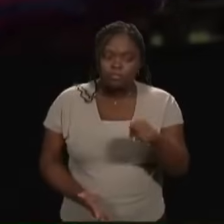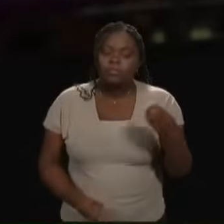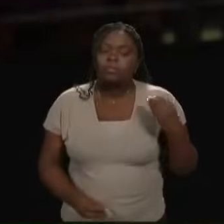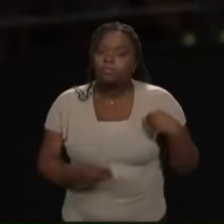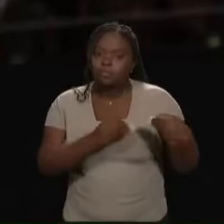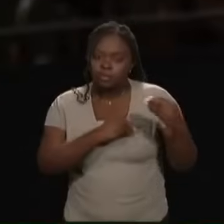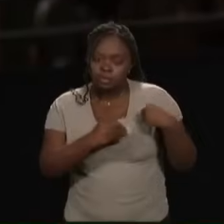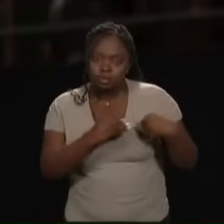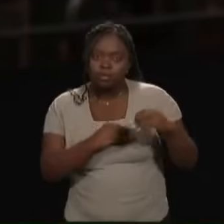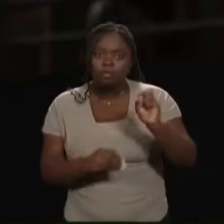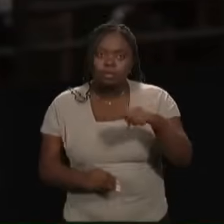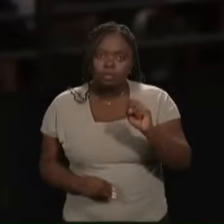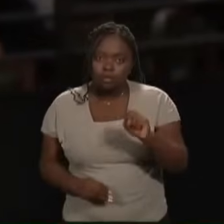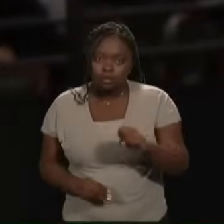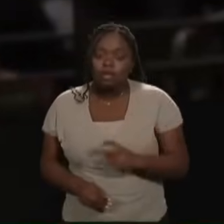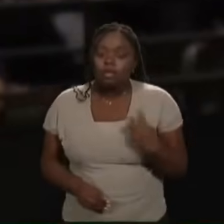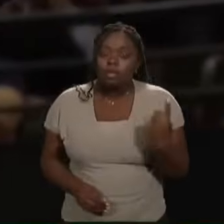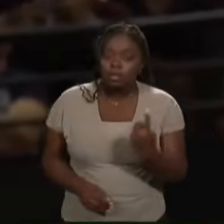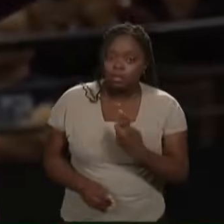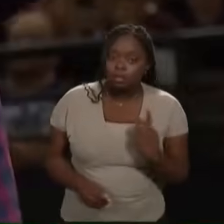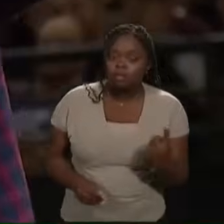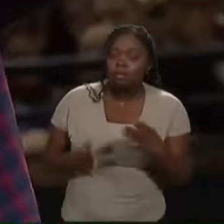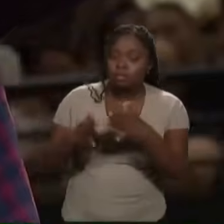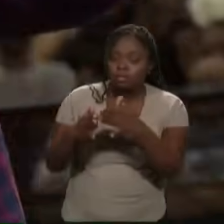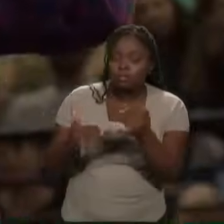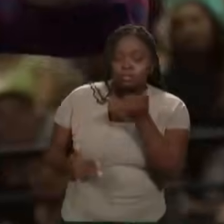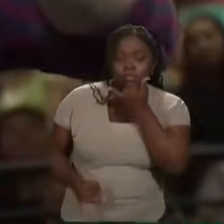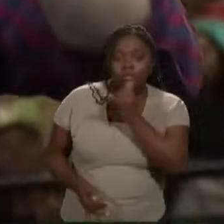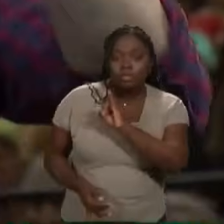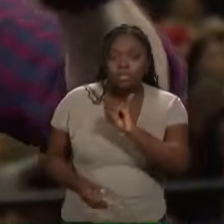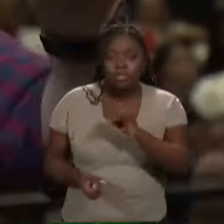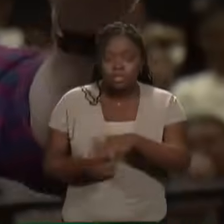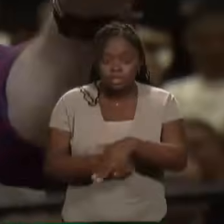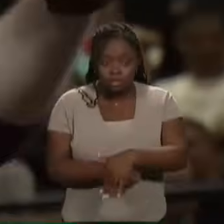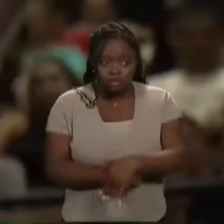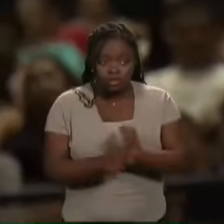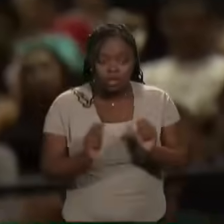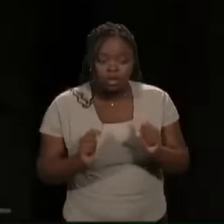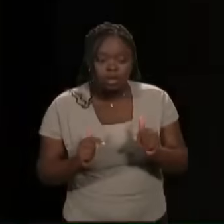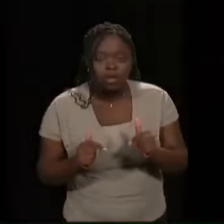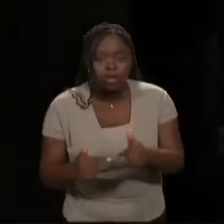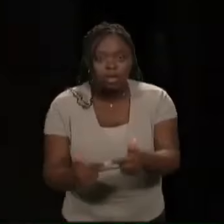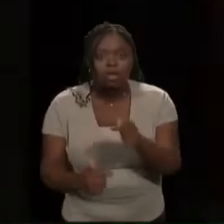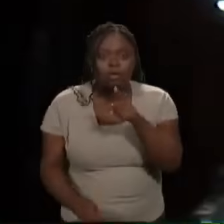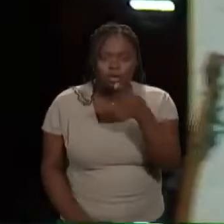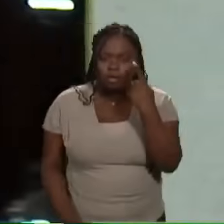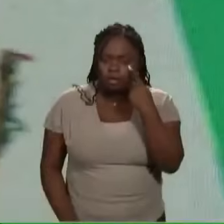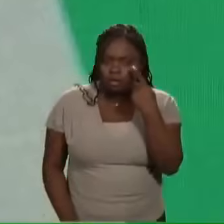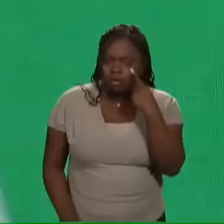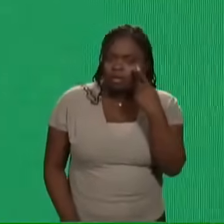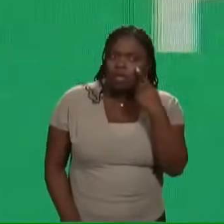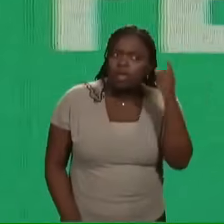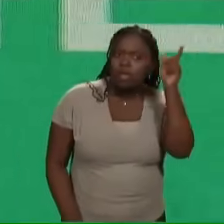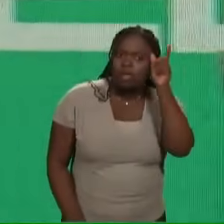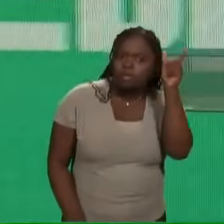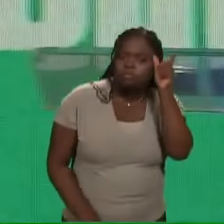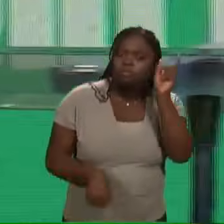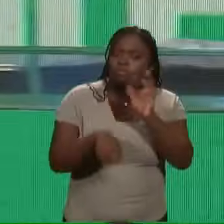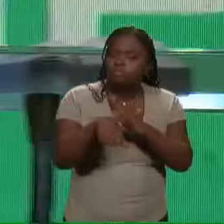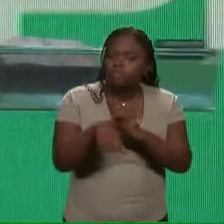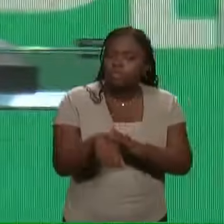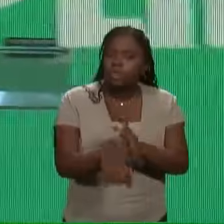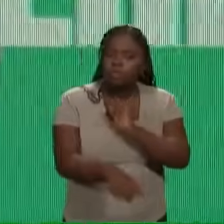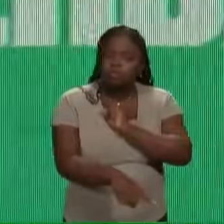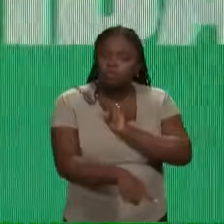pecamos. E nós precisamos de pedir perdão. E se nessa noite isso for ativado, você vai ver que demônios e doenças vão embora da nossa